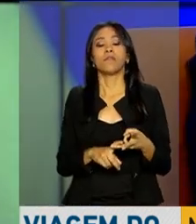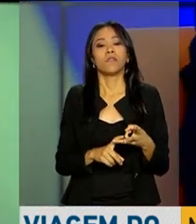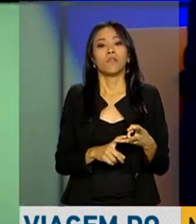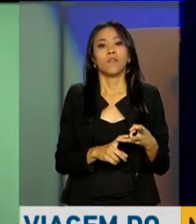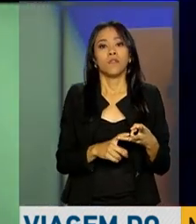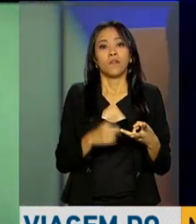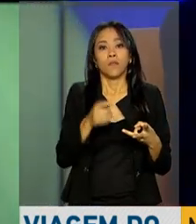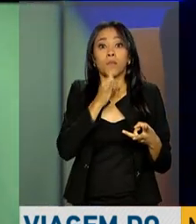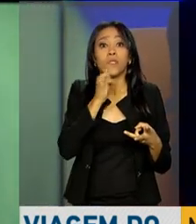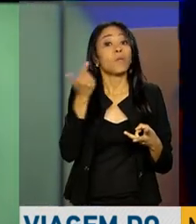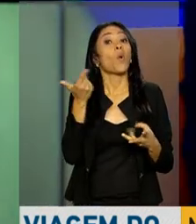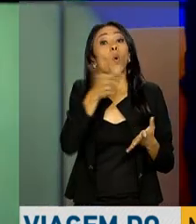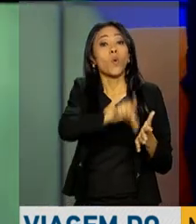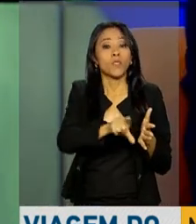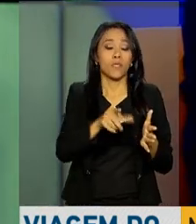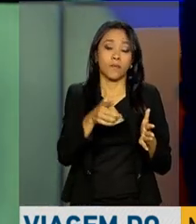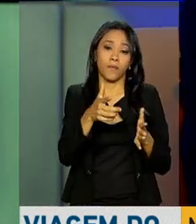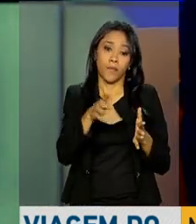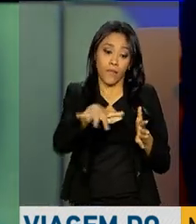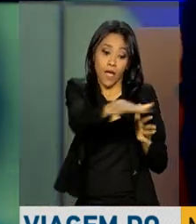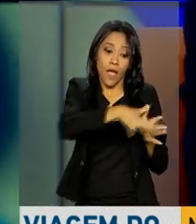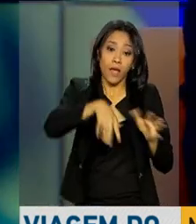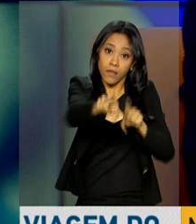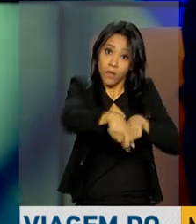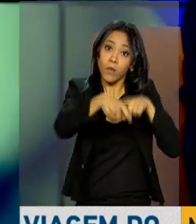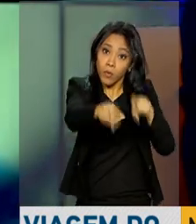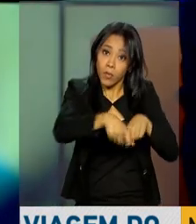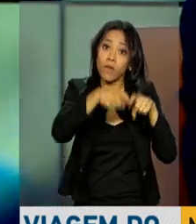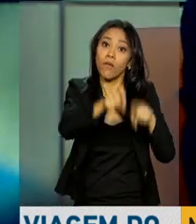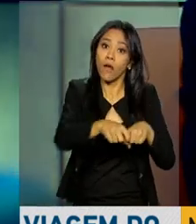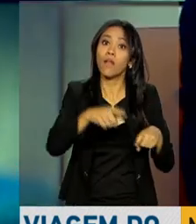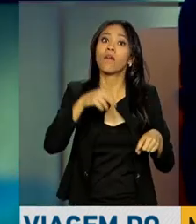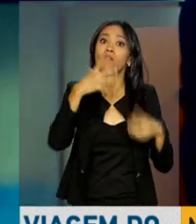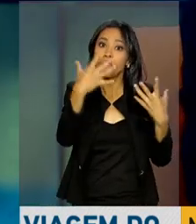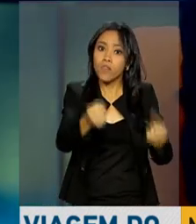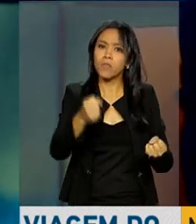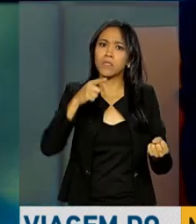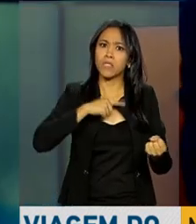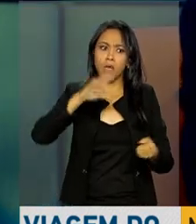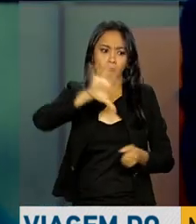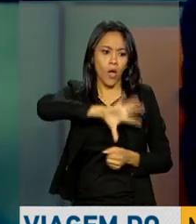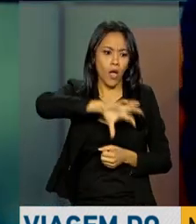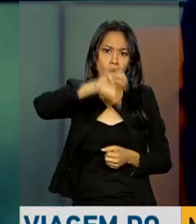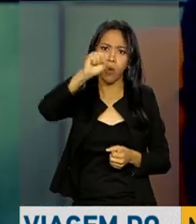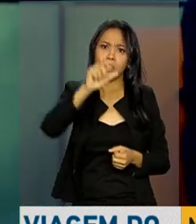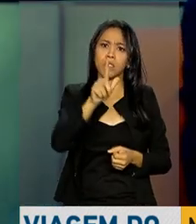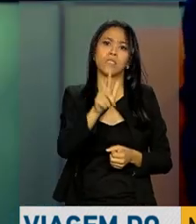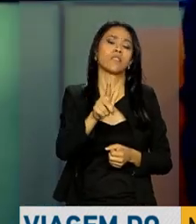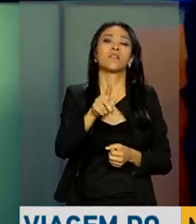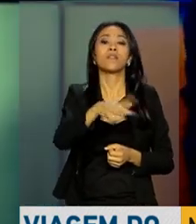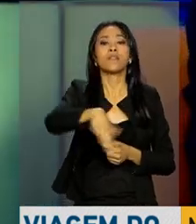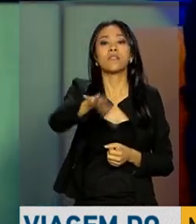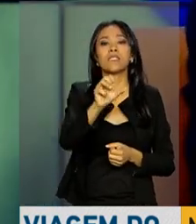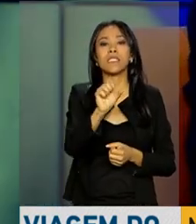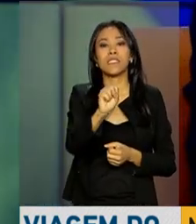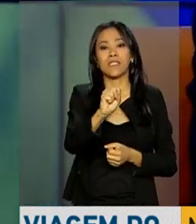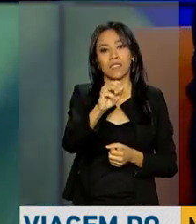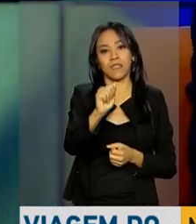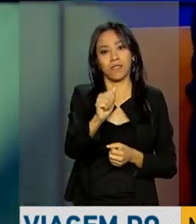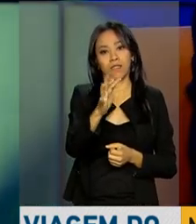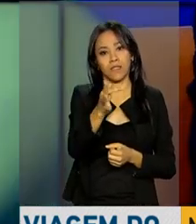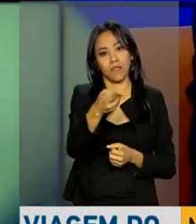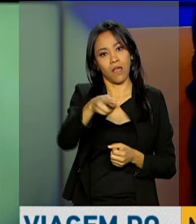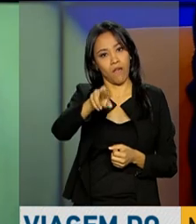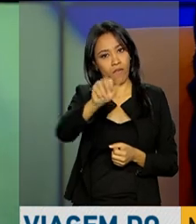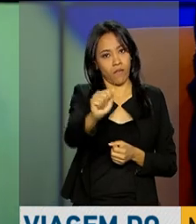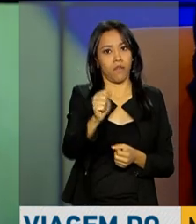os grãos, por exemplo, na área agropecuária, nós vamos ter a maior safra de todos os tempos, são 242 milhões de toneladas